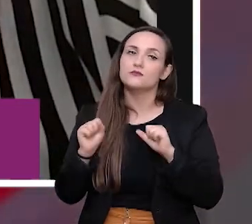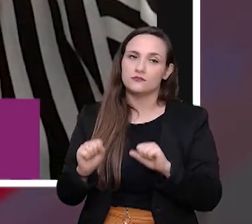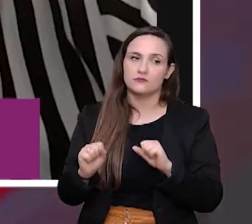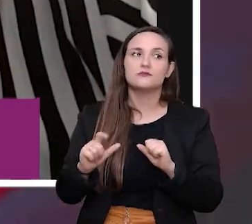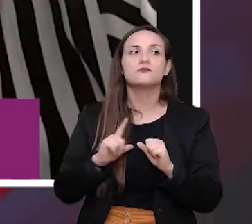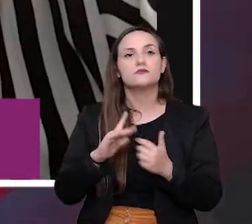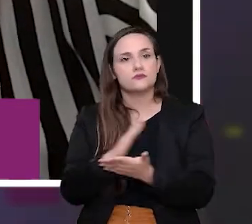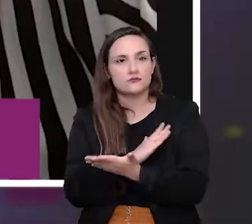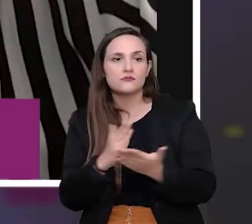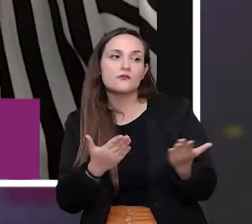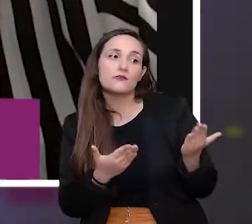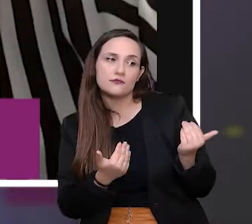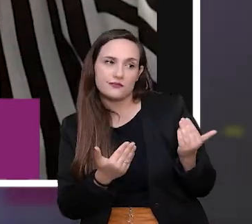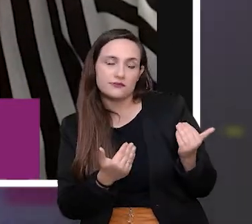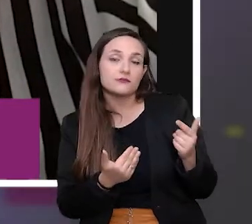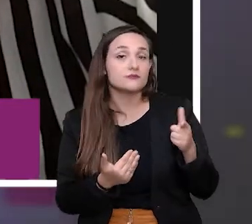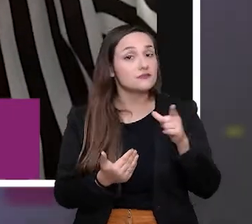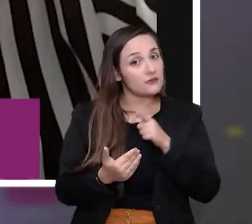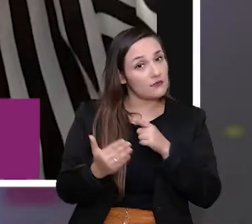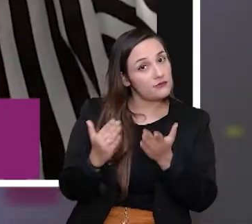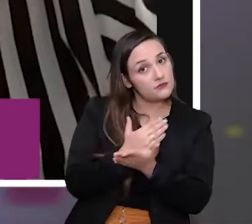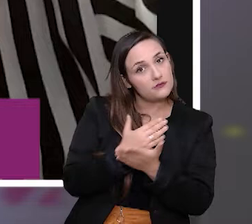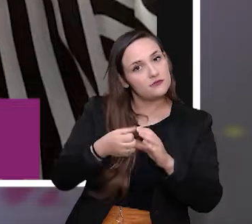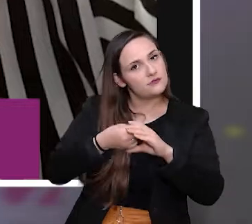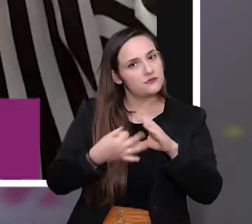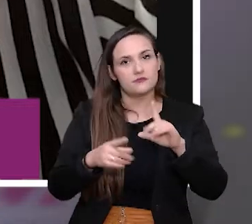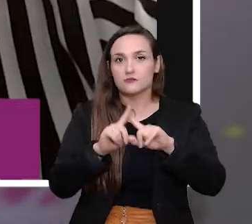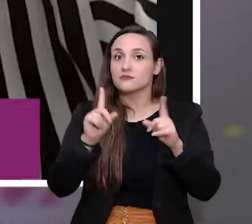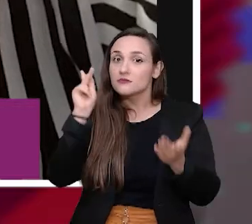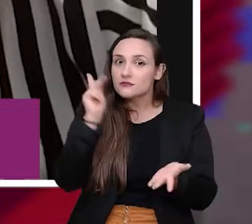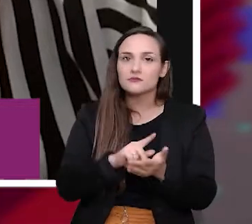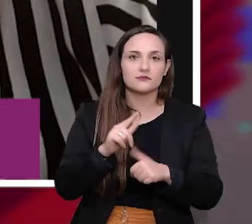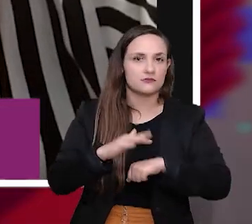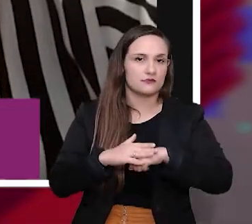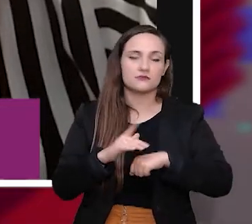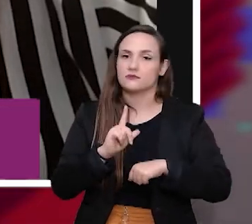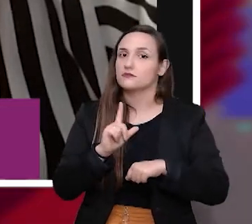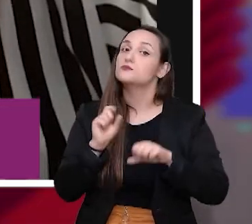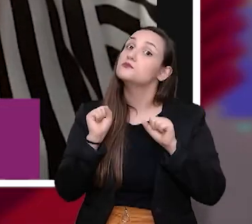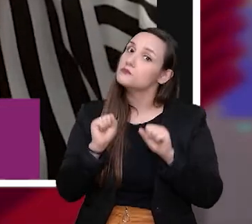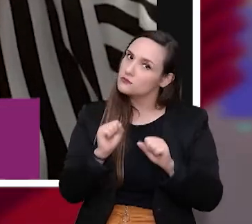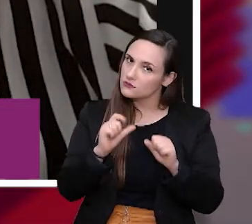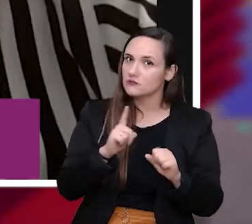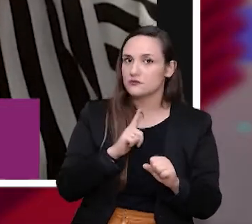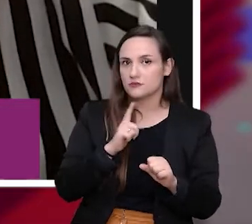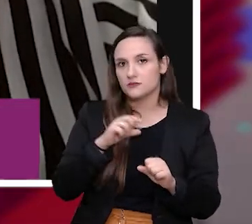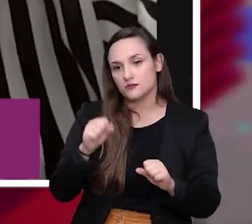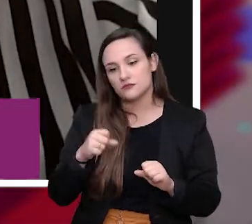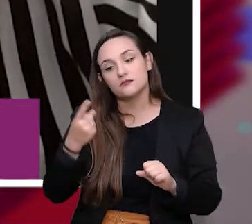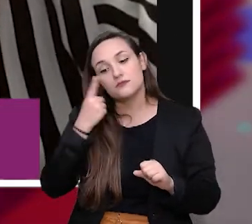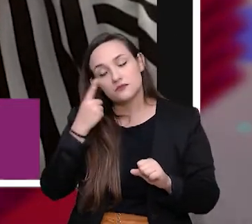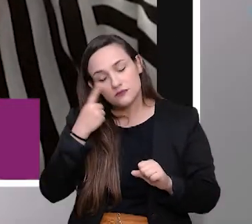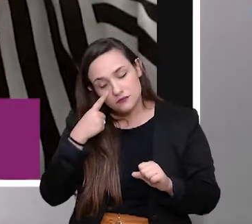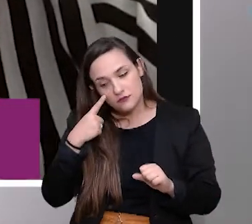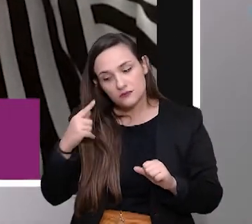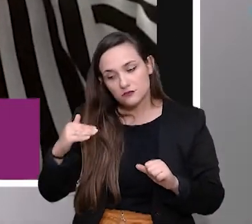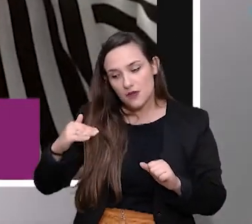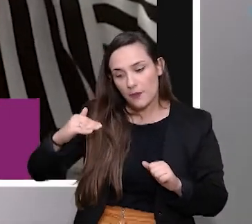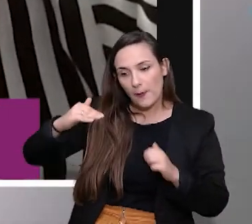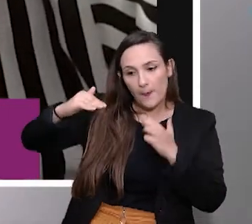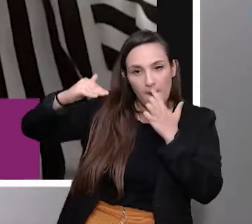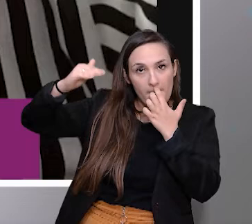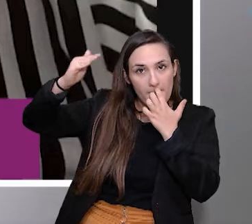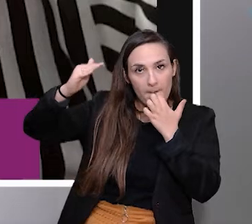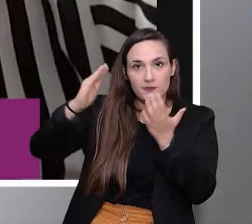com traço narcisista que pode ou não se perpetuar no funcionamento da personalidade, né? Hum. Porque a gente vai amadurecendo e vai deixando